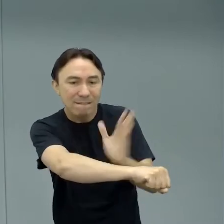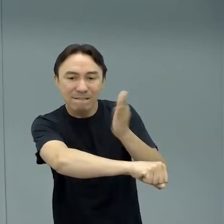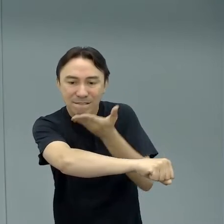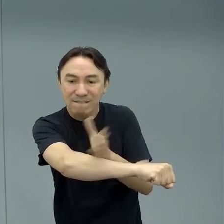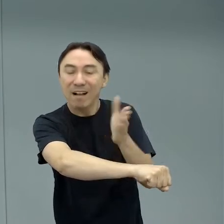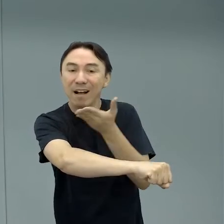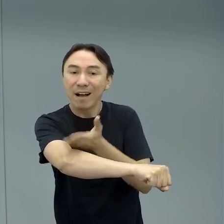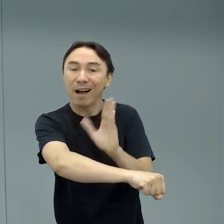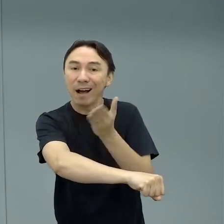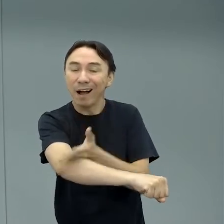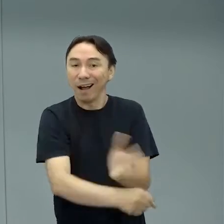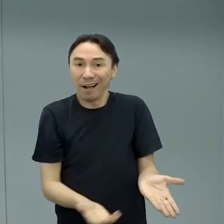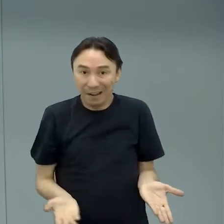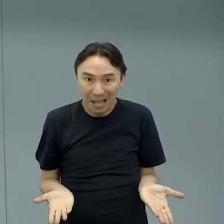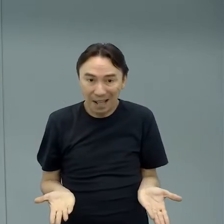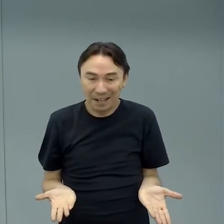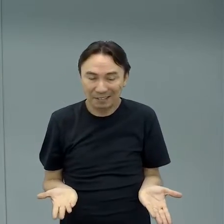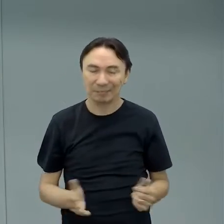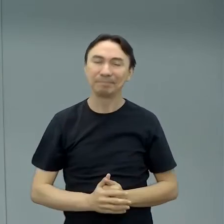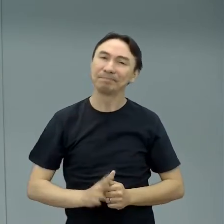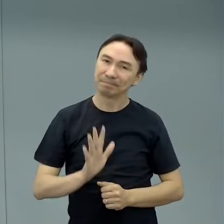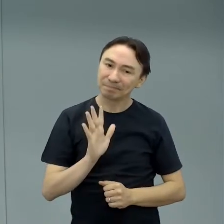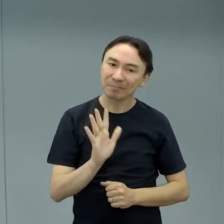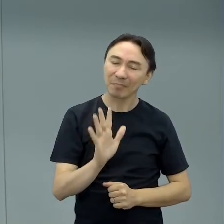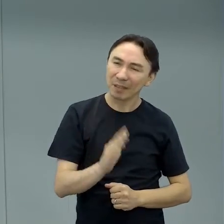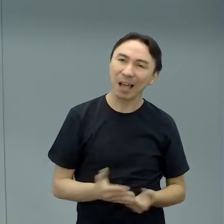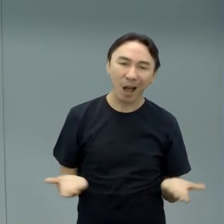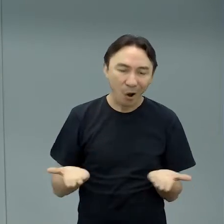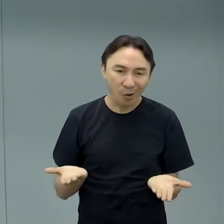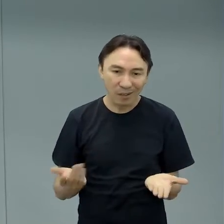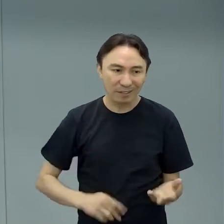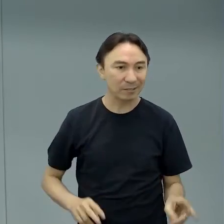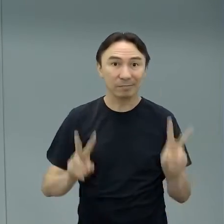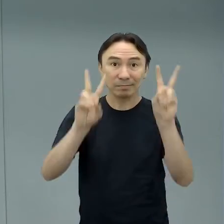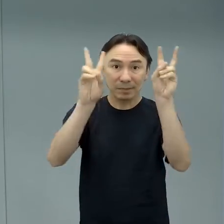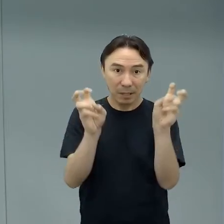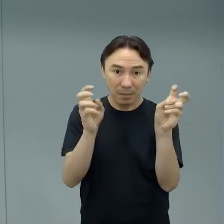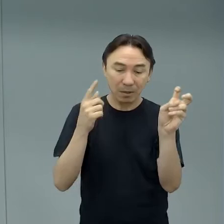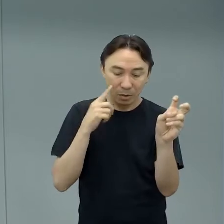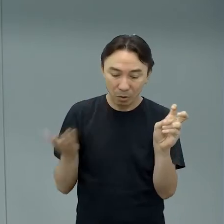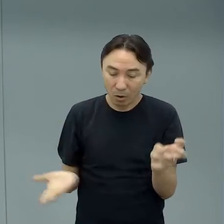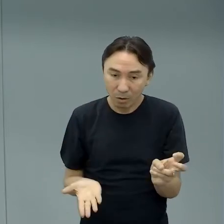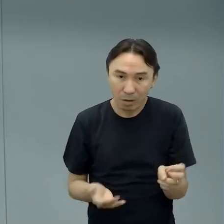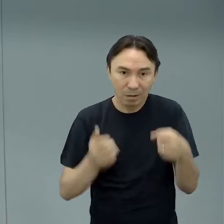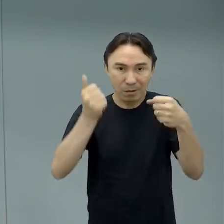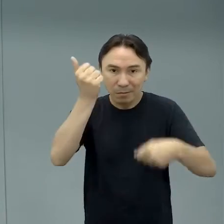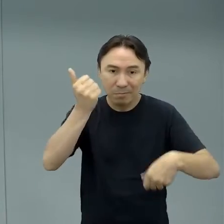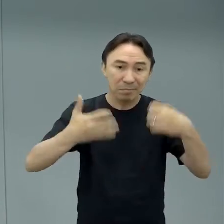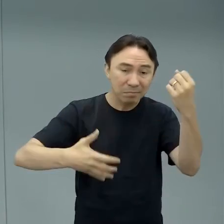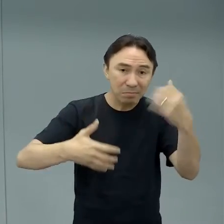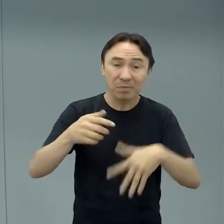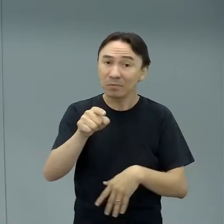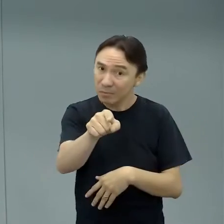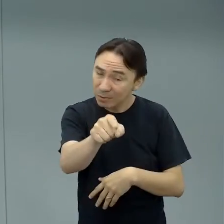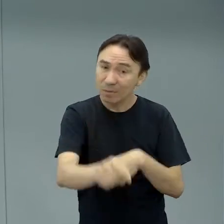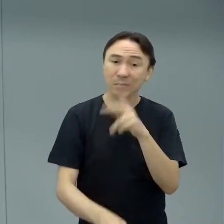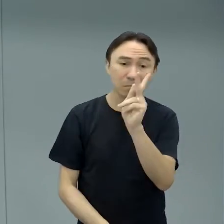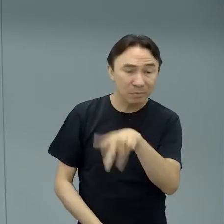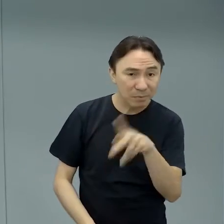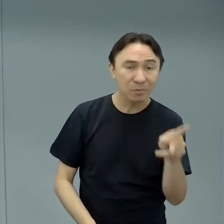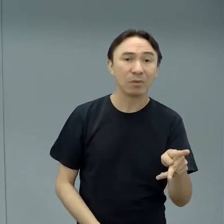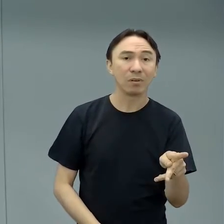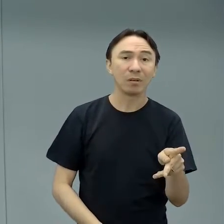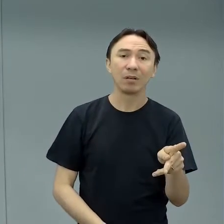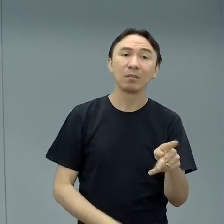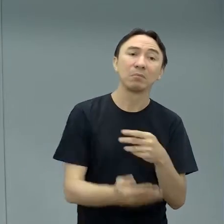assim, trazer isso para cá também pode ajudar você, professor, ou você,